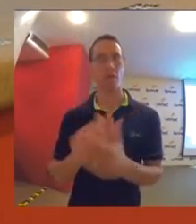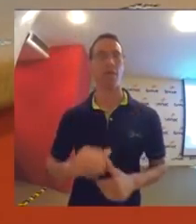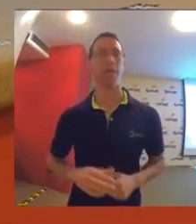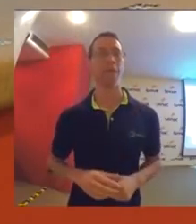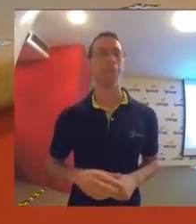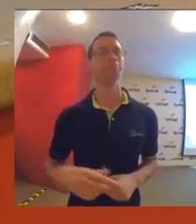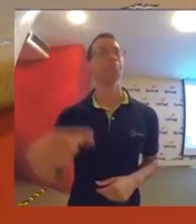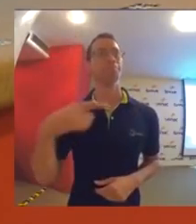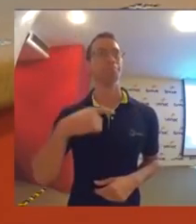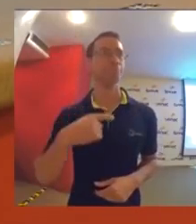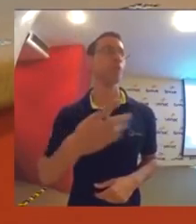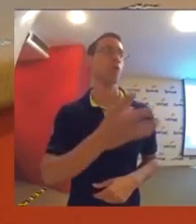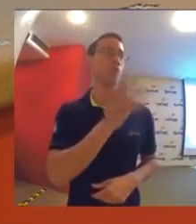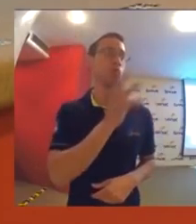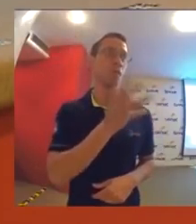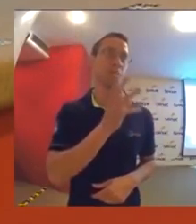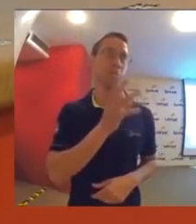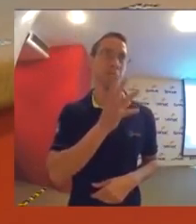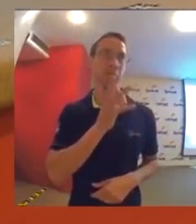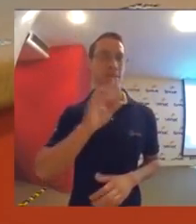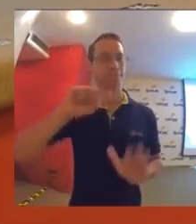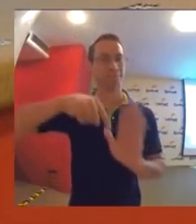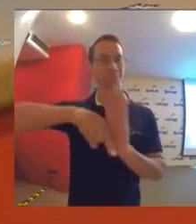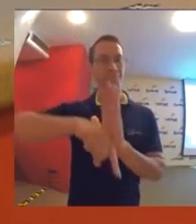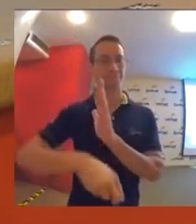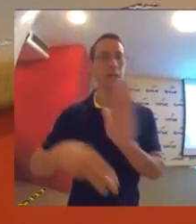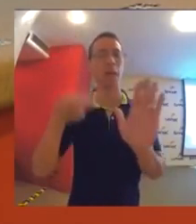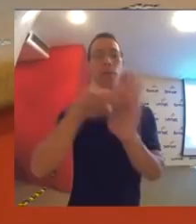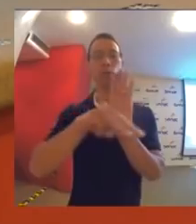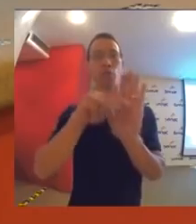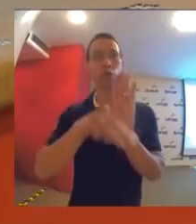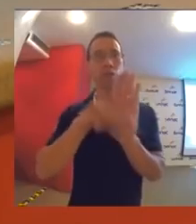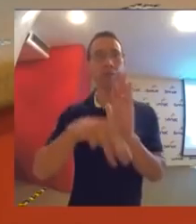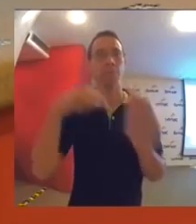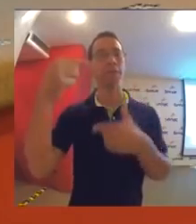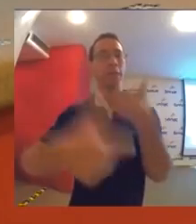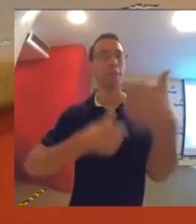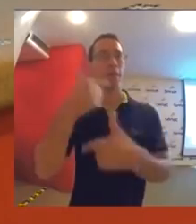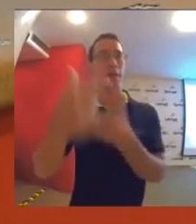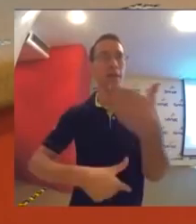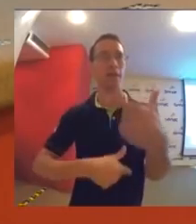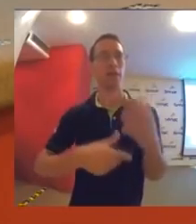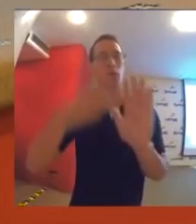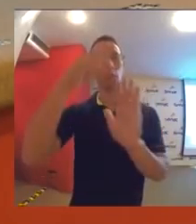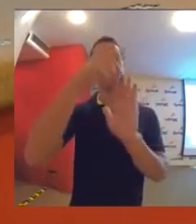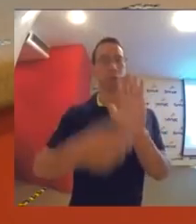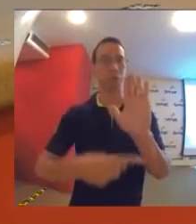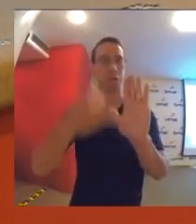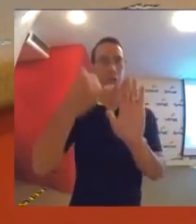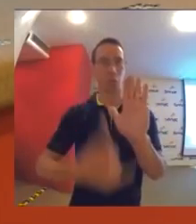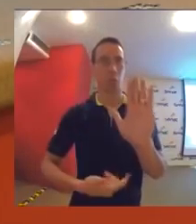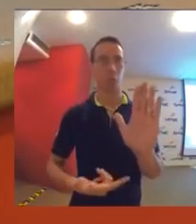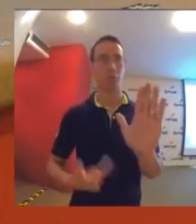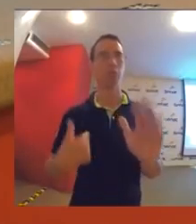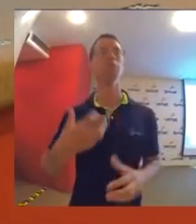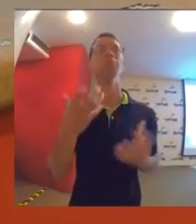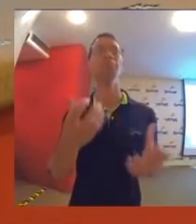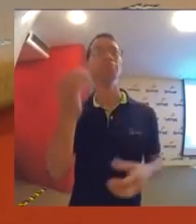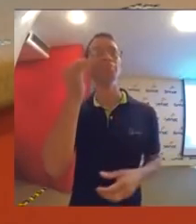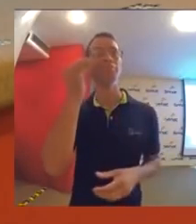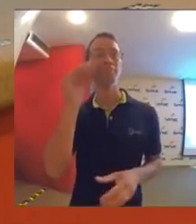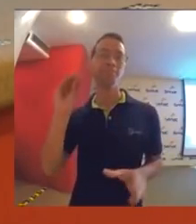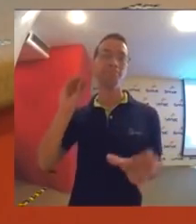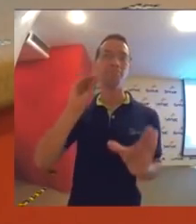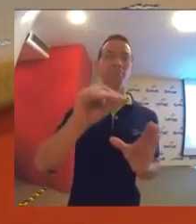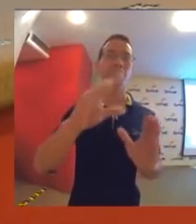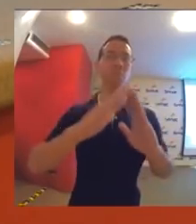e que eu tenha conhecido mais a fundo a metodologia de trabalhar por projetos e eu queira implementar isso